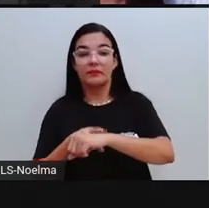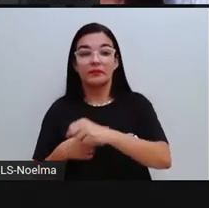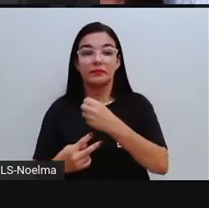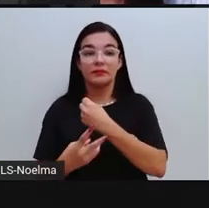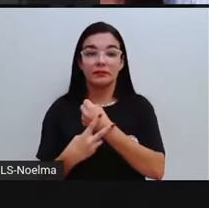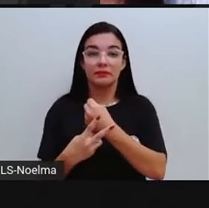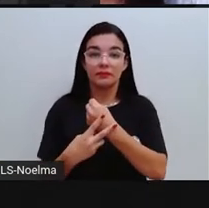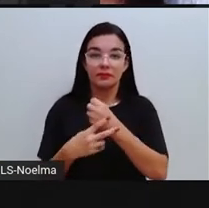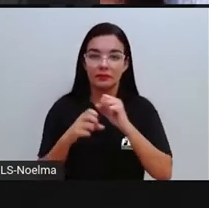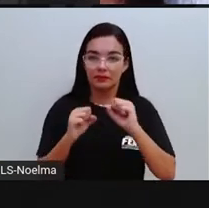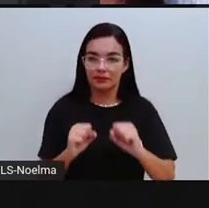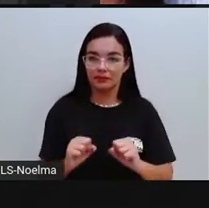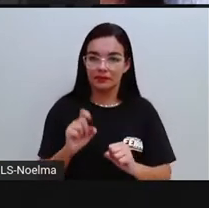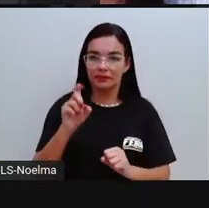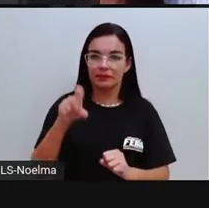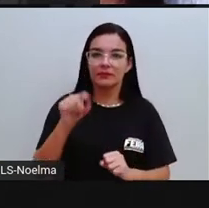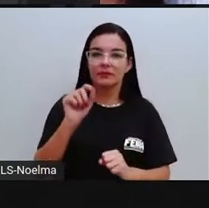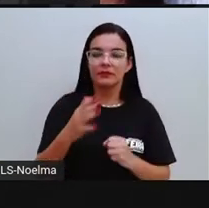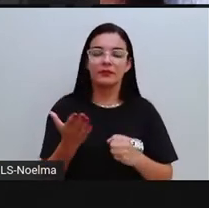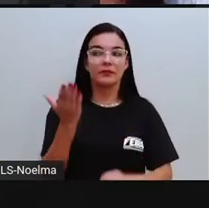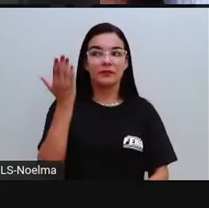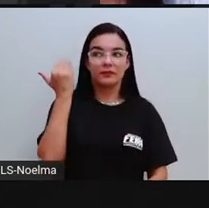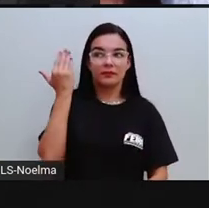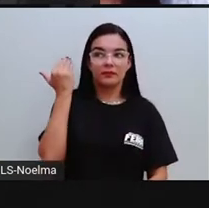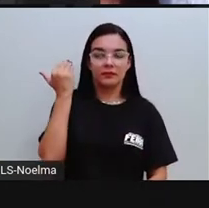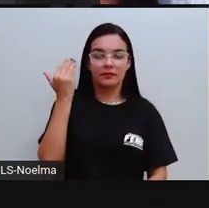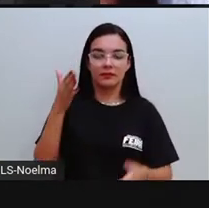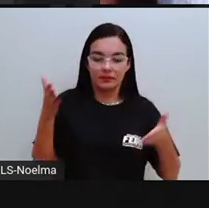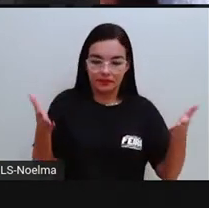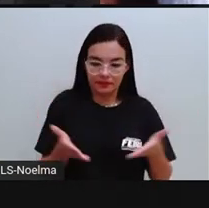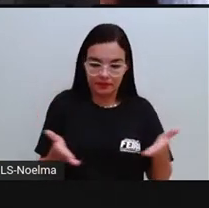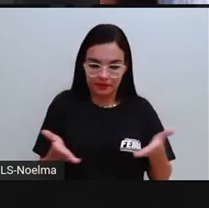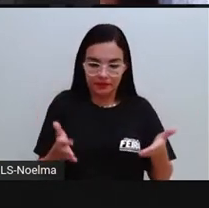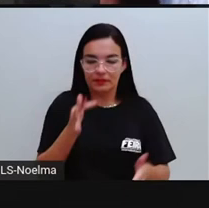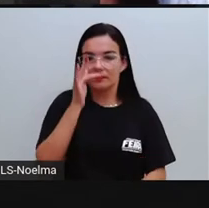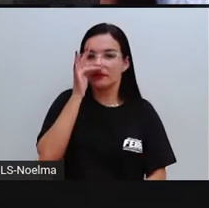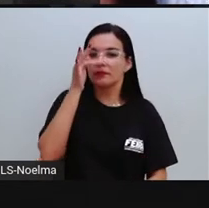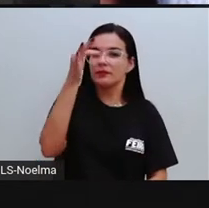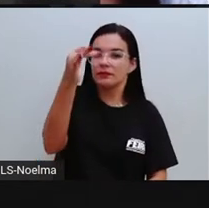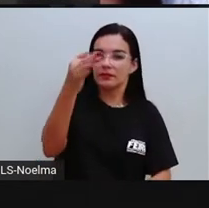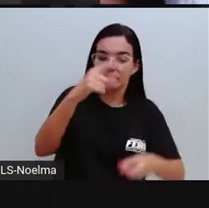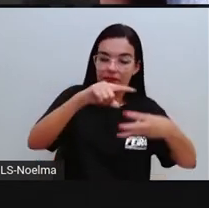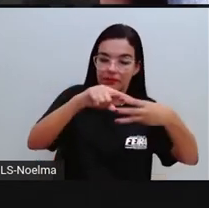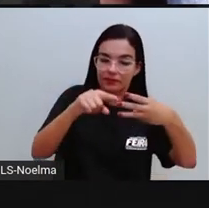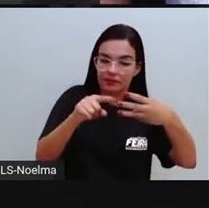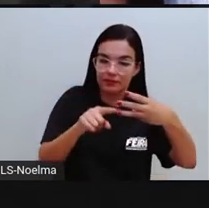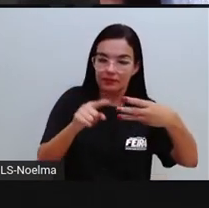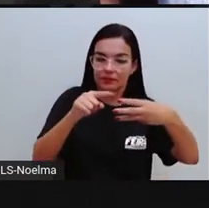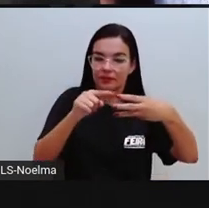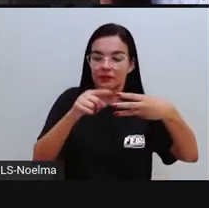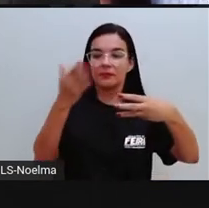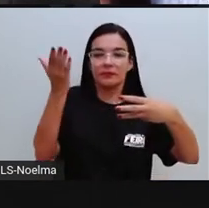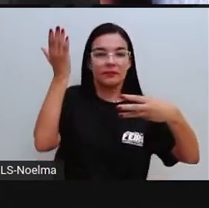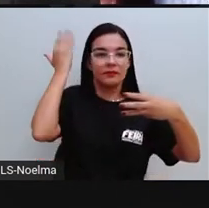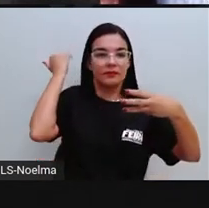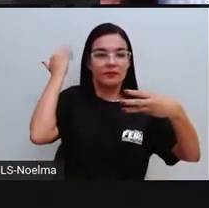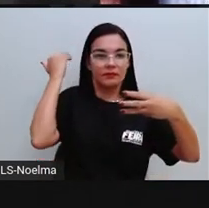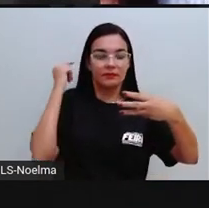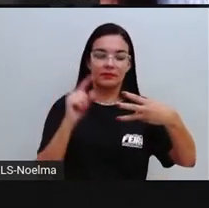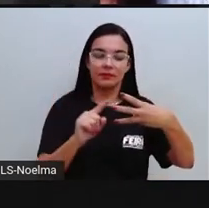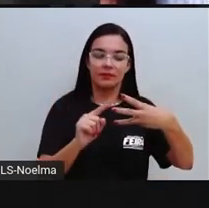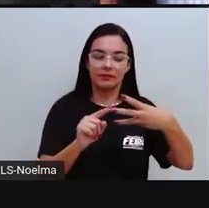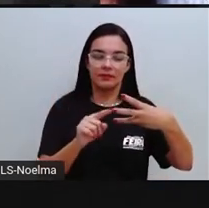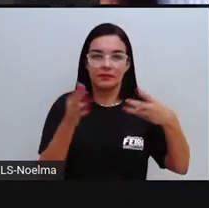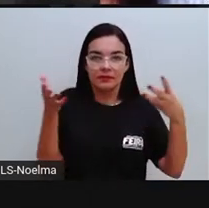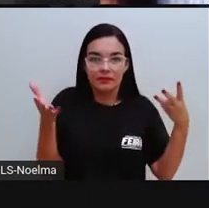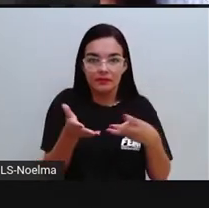ser passado, presente e futuro. Então, os tempos verbais podem ser